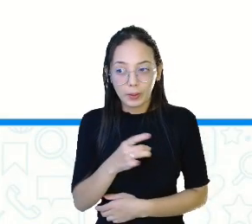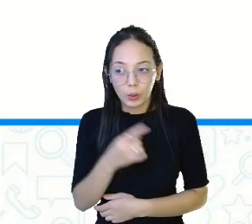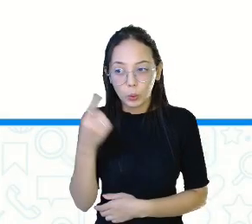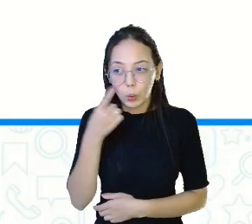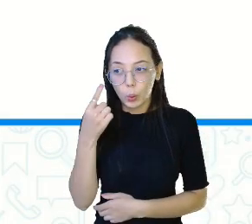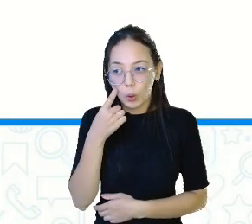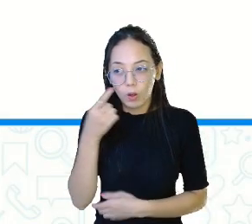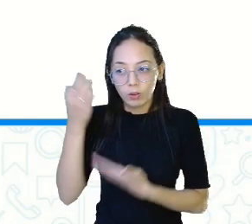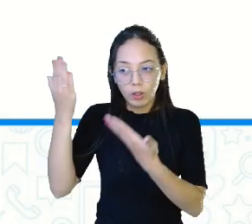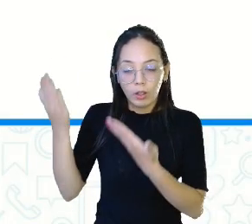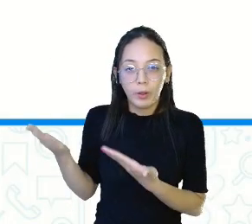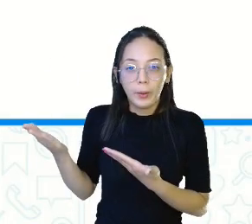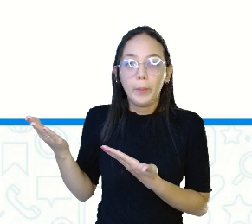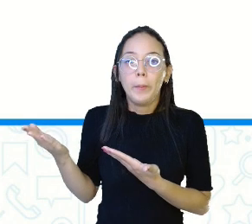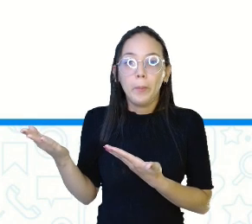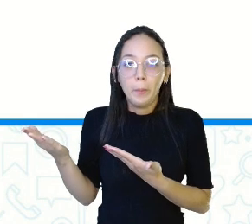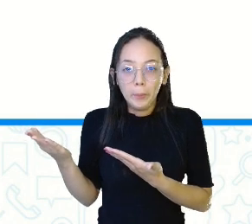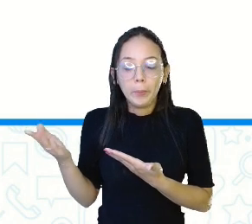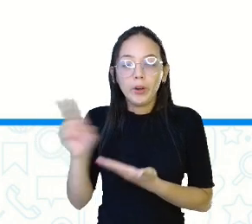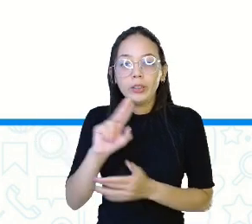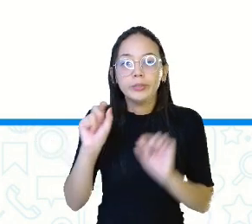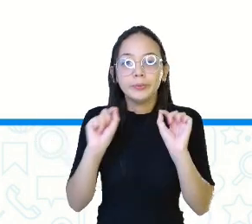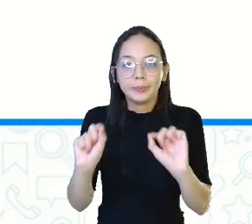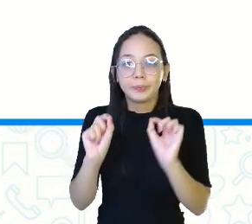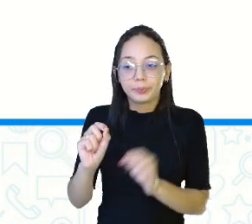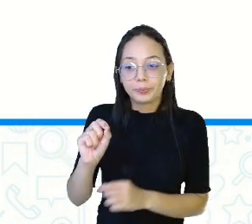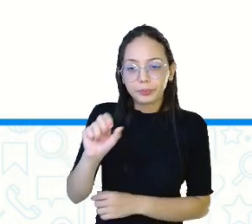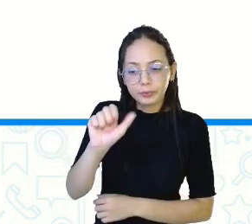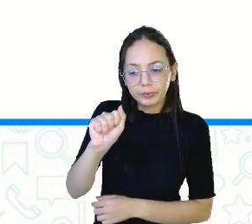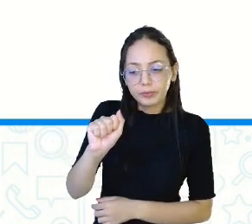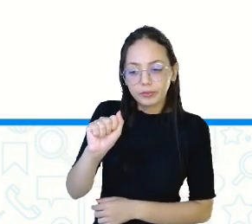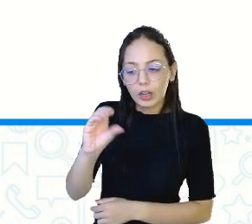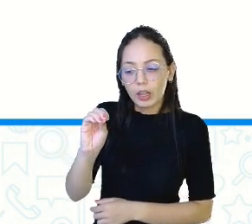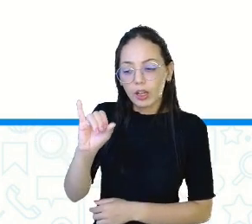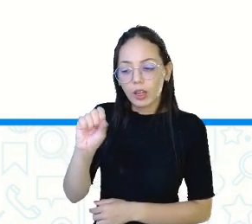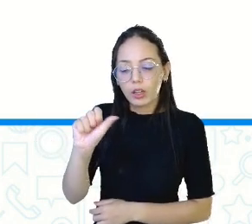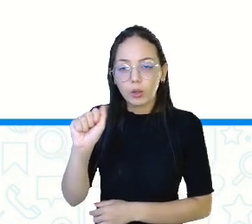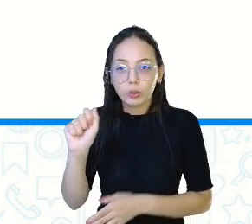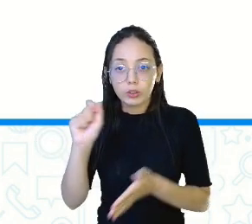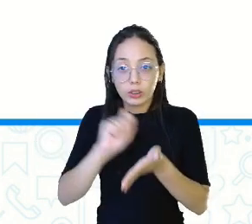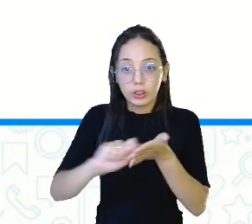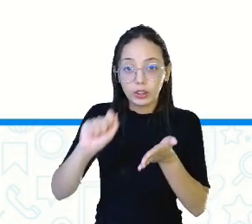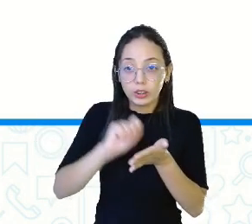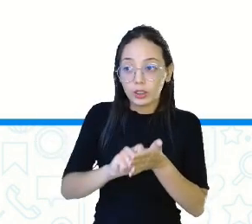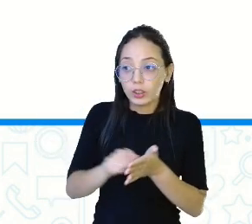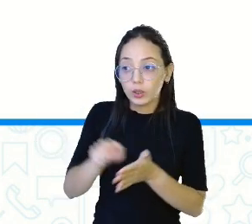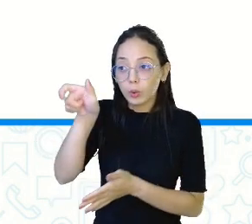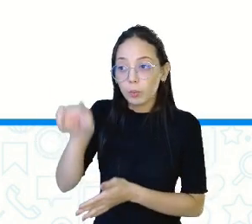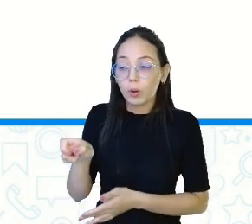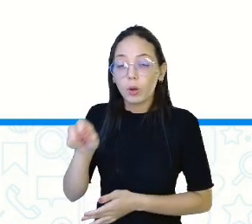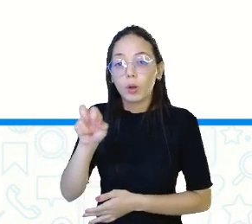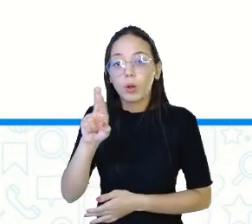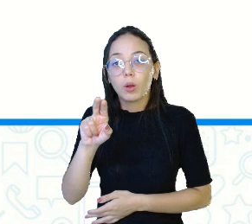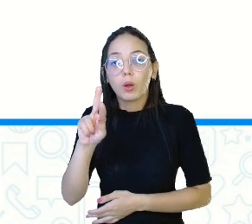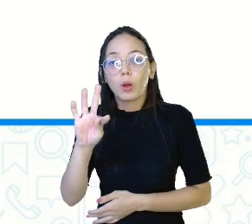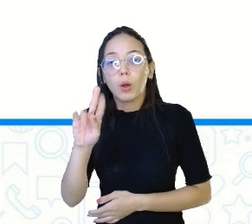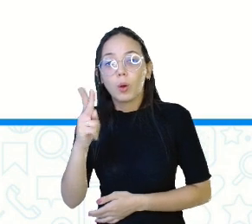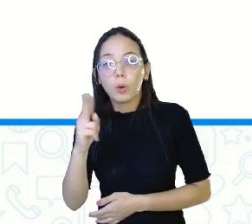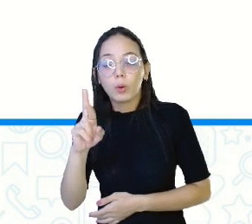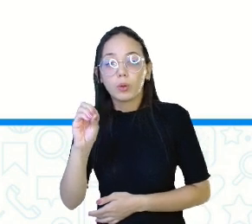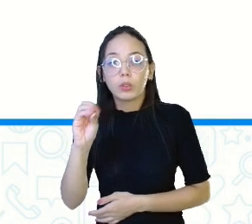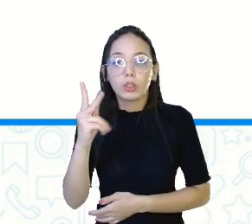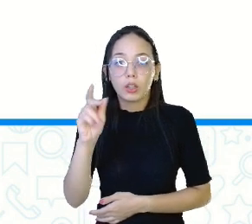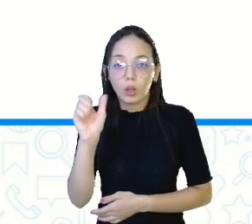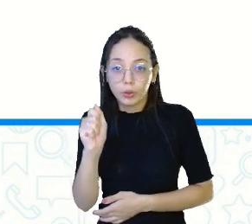do livro está aqui, ó. Ele se chama A Coisa. Ele foi escrito por Ruth Rocha e a editora é